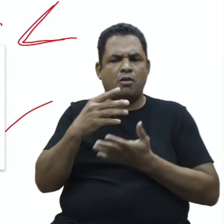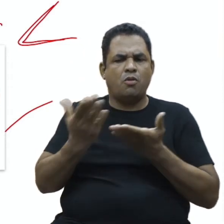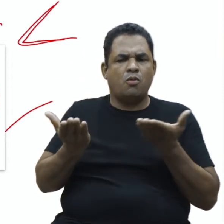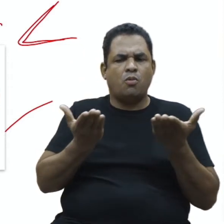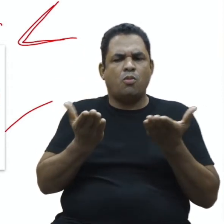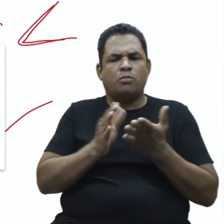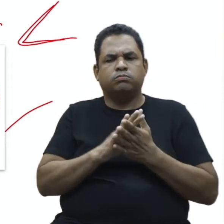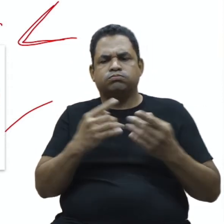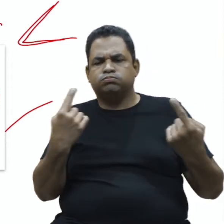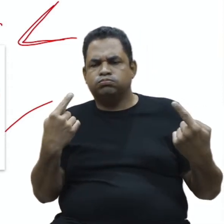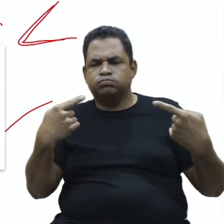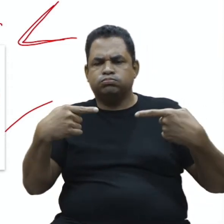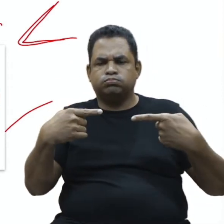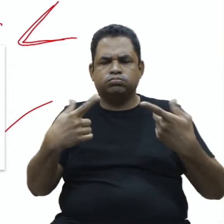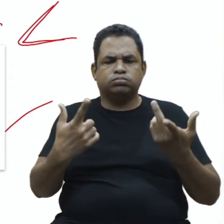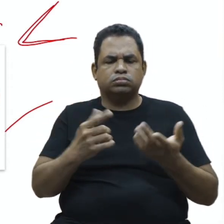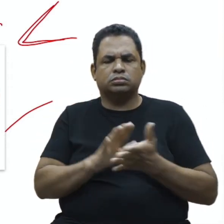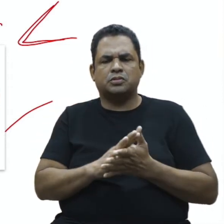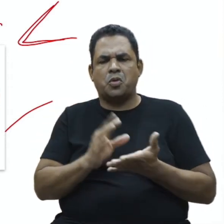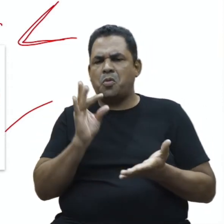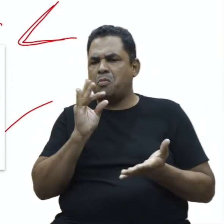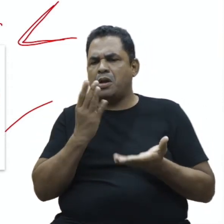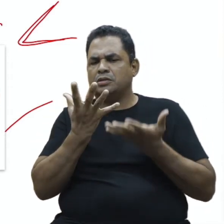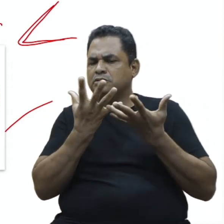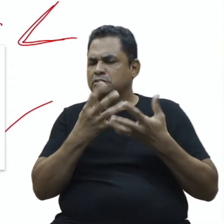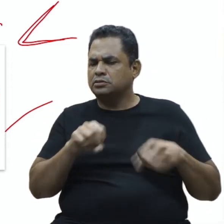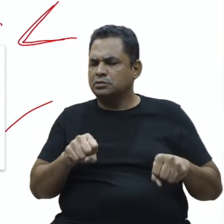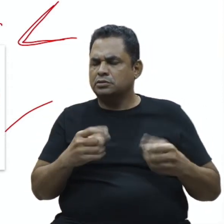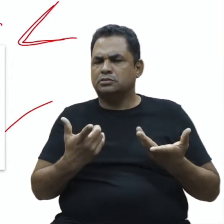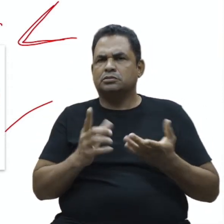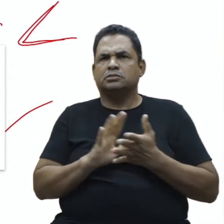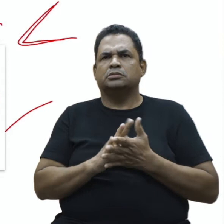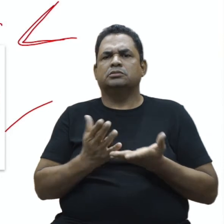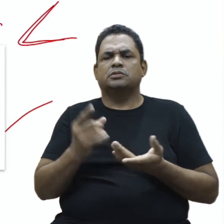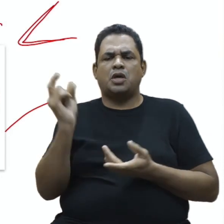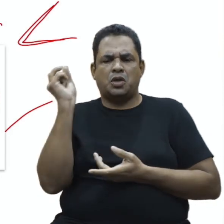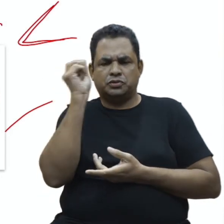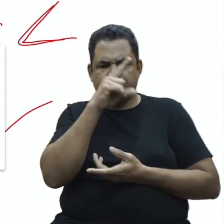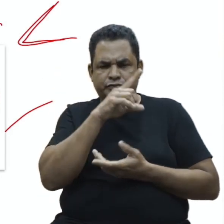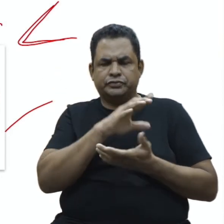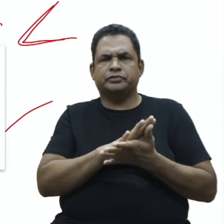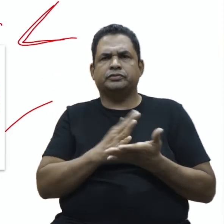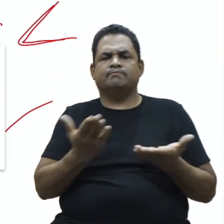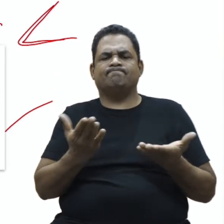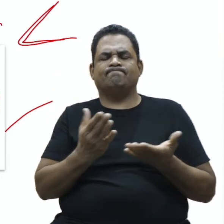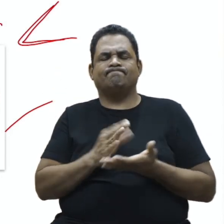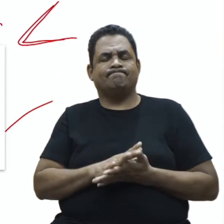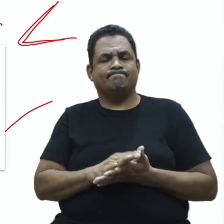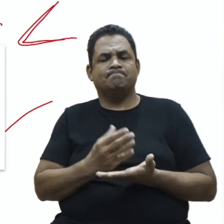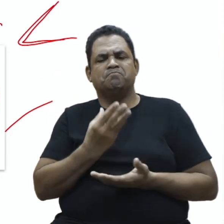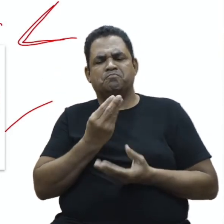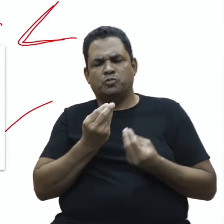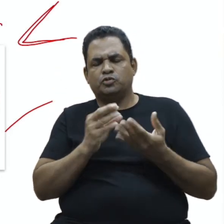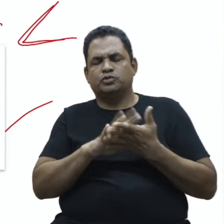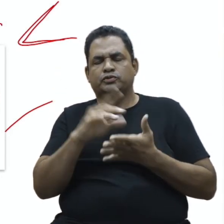oposição que eu não concordo com quase nada? É difícil lidar com essas questões? Muito, muito difícil. A